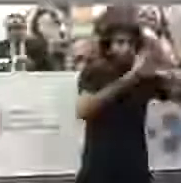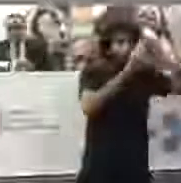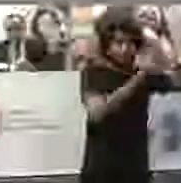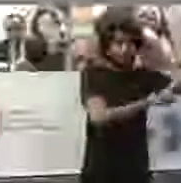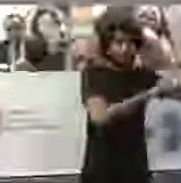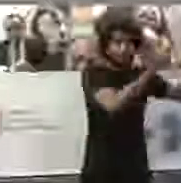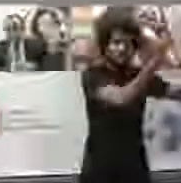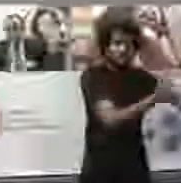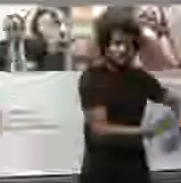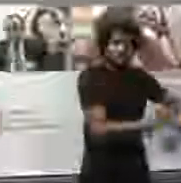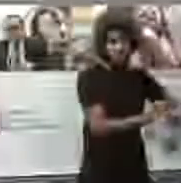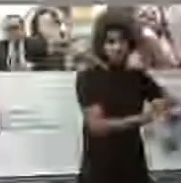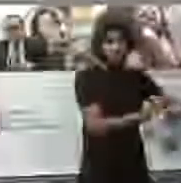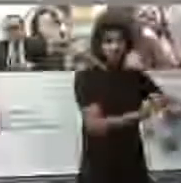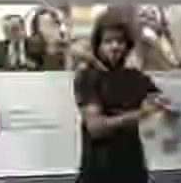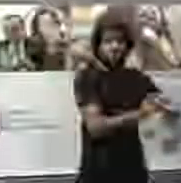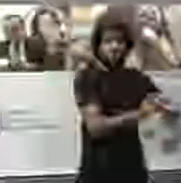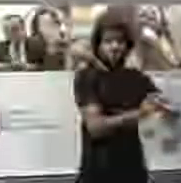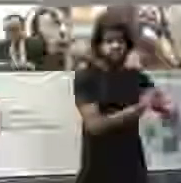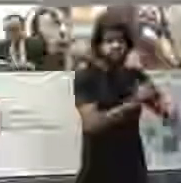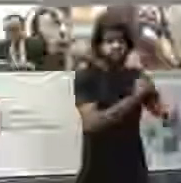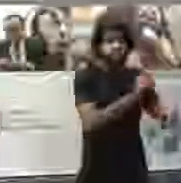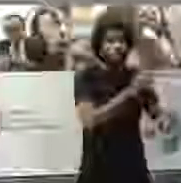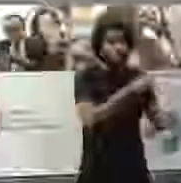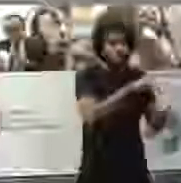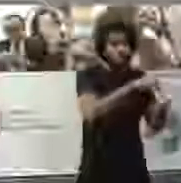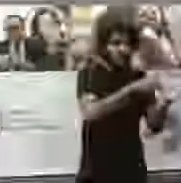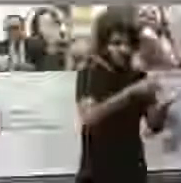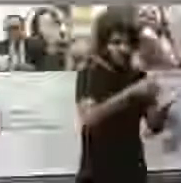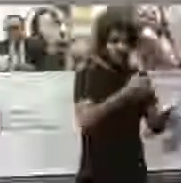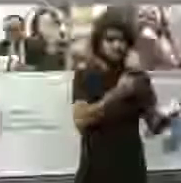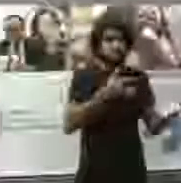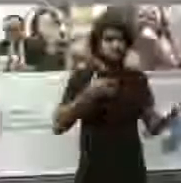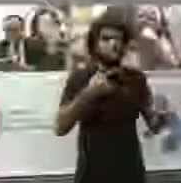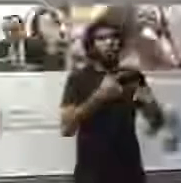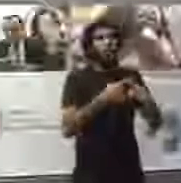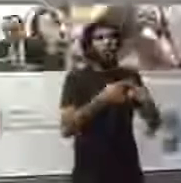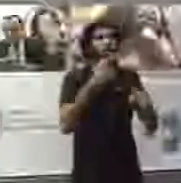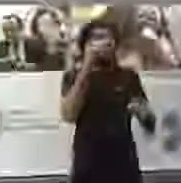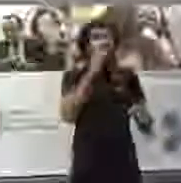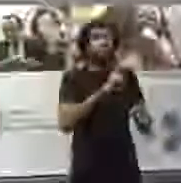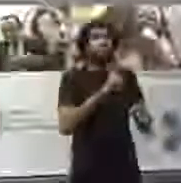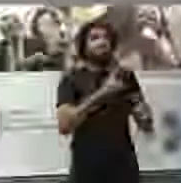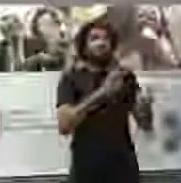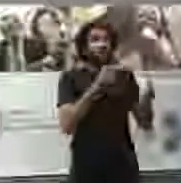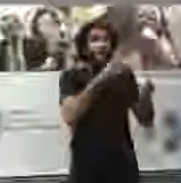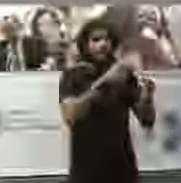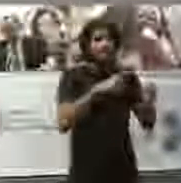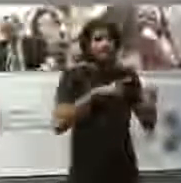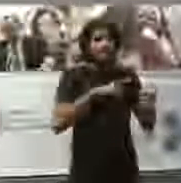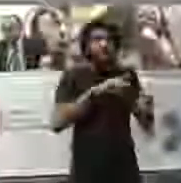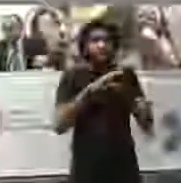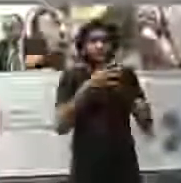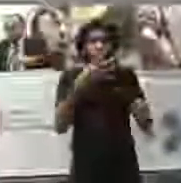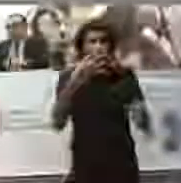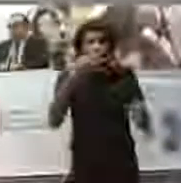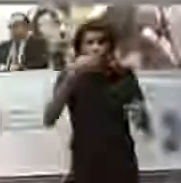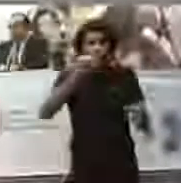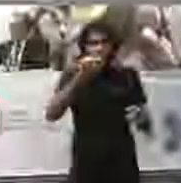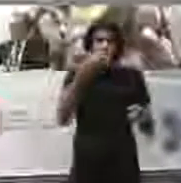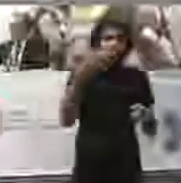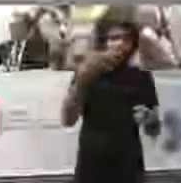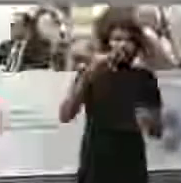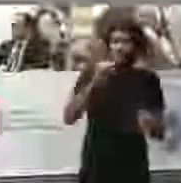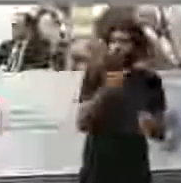consegue cumprir determinadas decisões 4223 processos é preciso e o que é